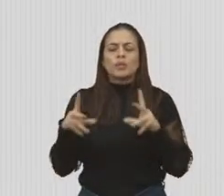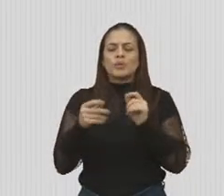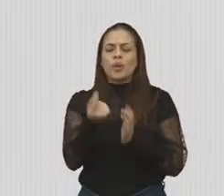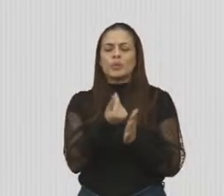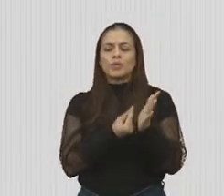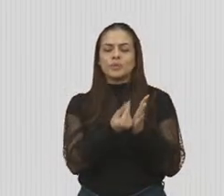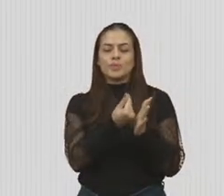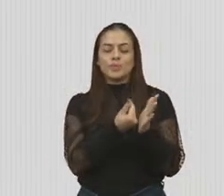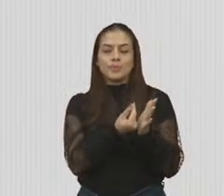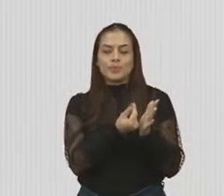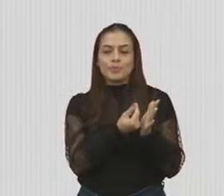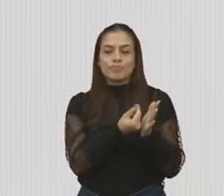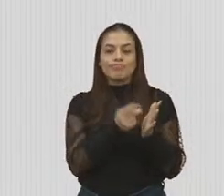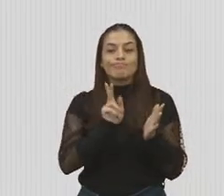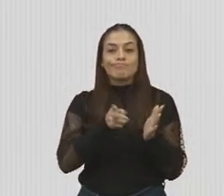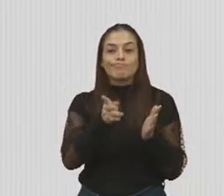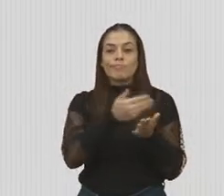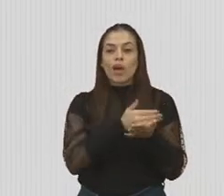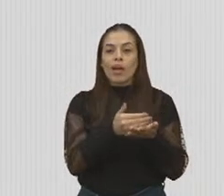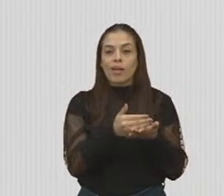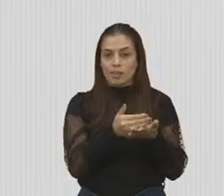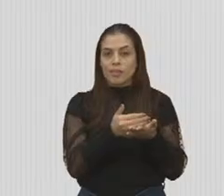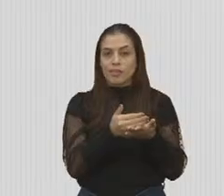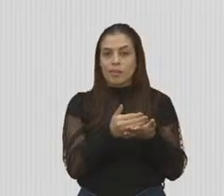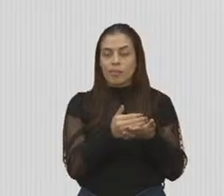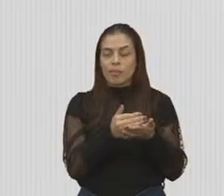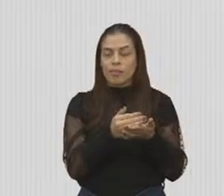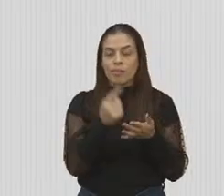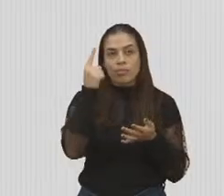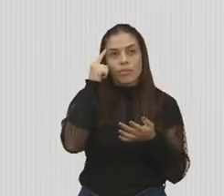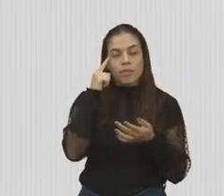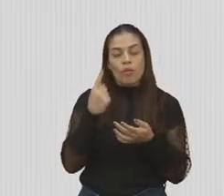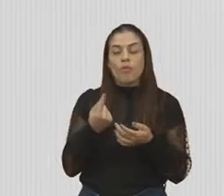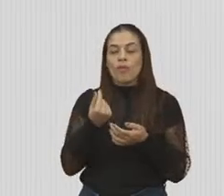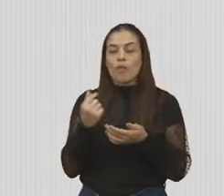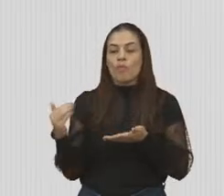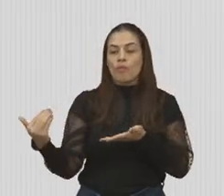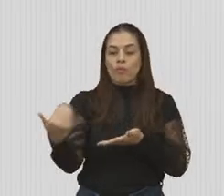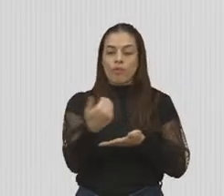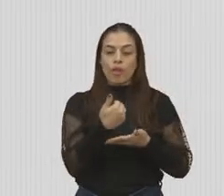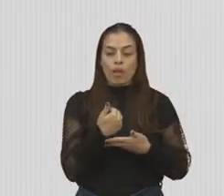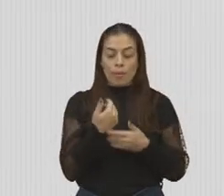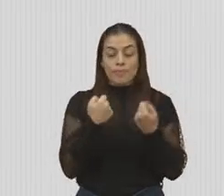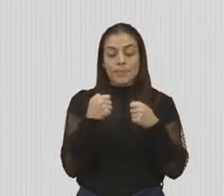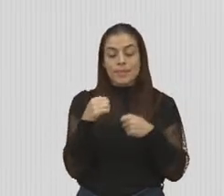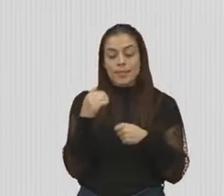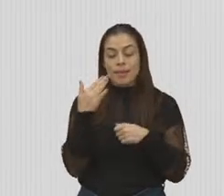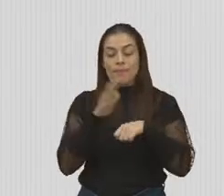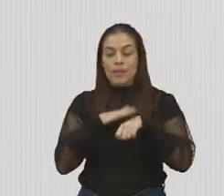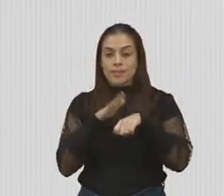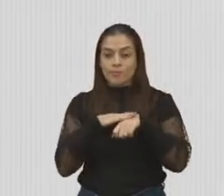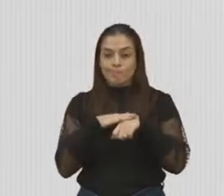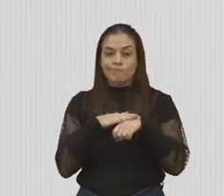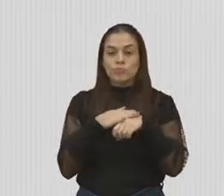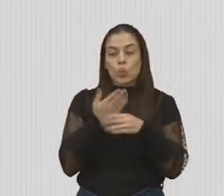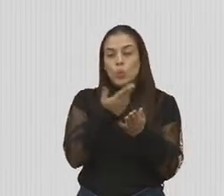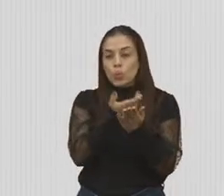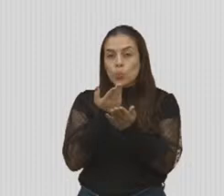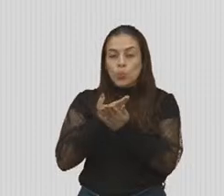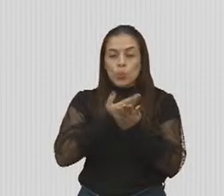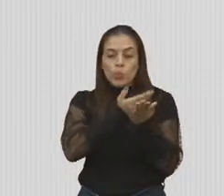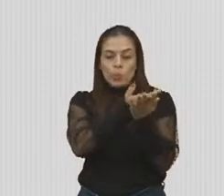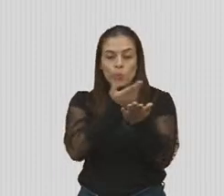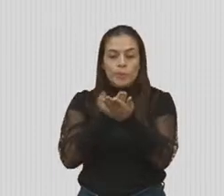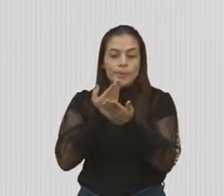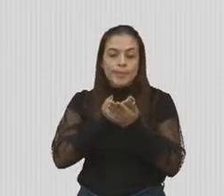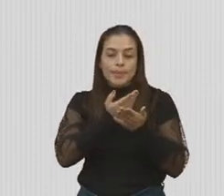orçamento sempre começa com a previsão da receita, né? A gente precisa fazer um estudo